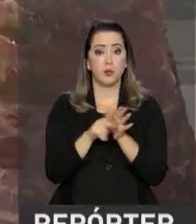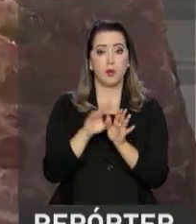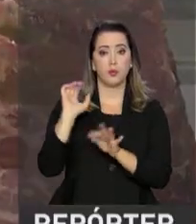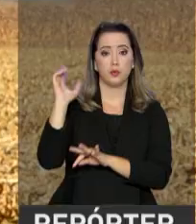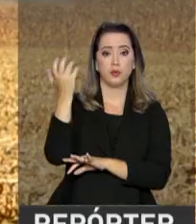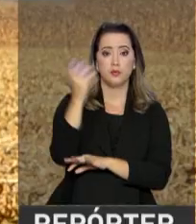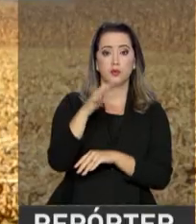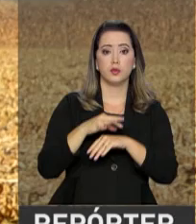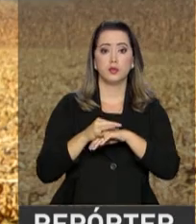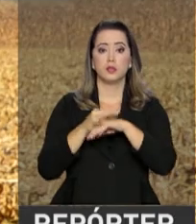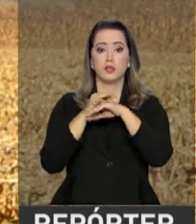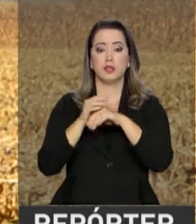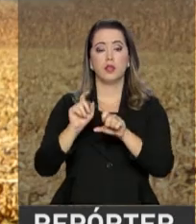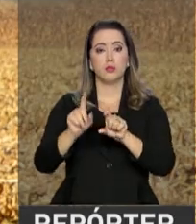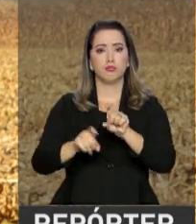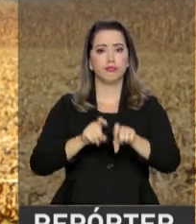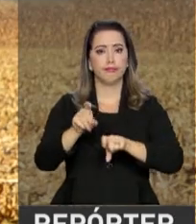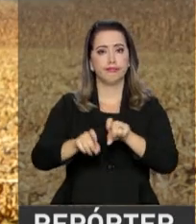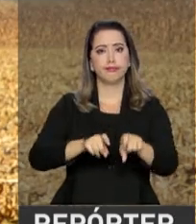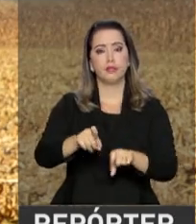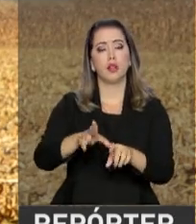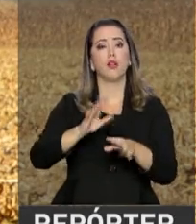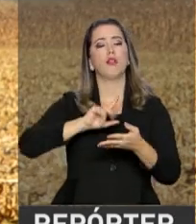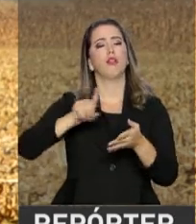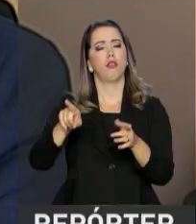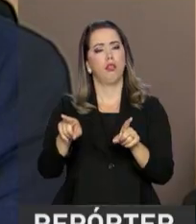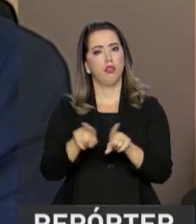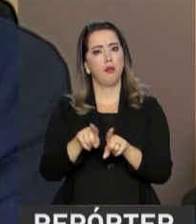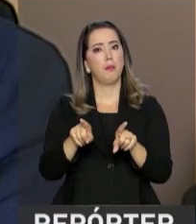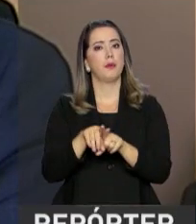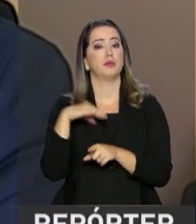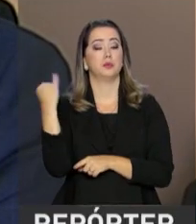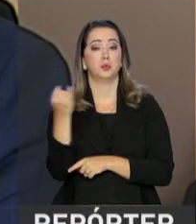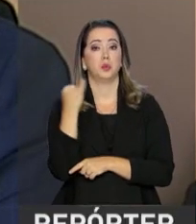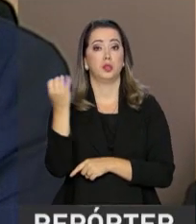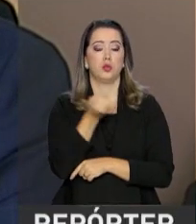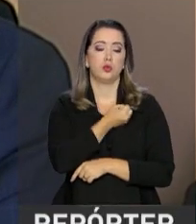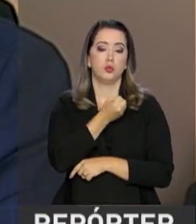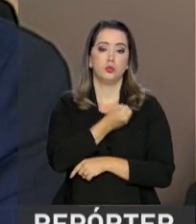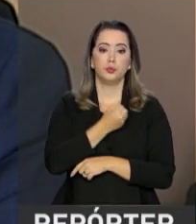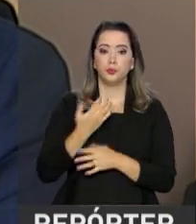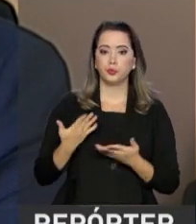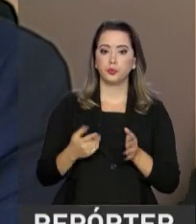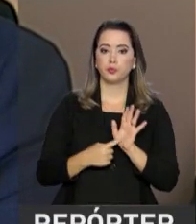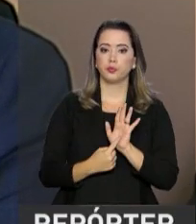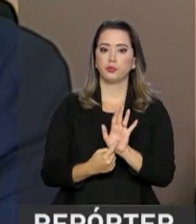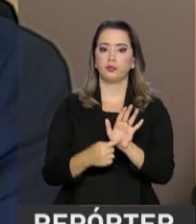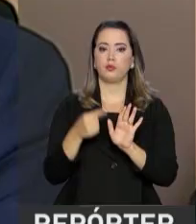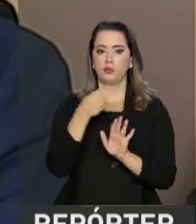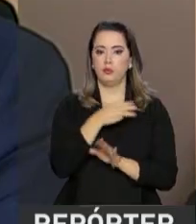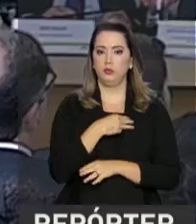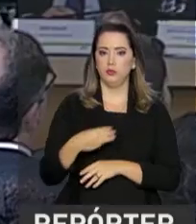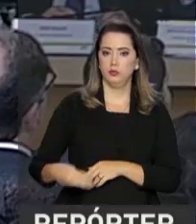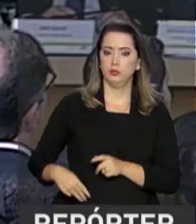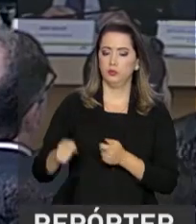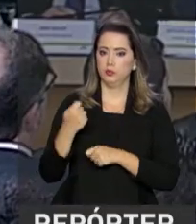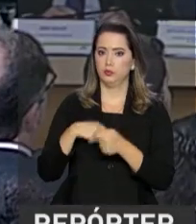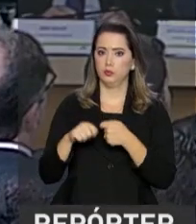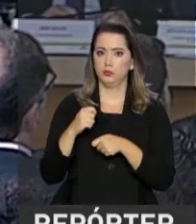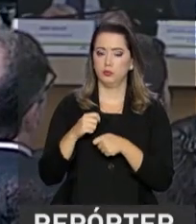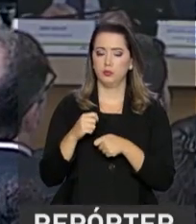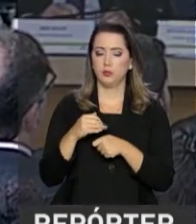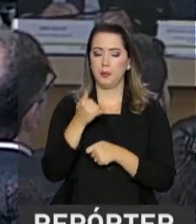carnes e cereais também tiveram destaques nos números divulgados pelo ministro da agricultura fica